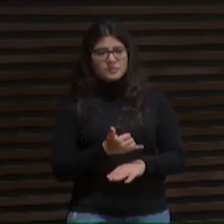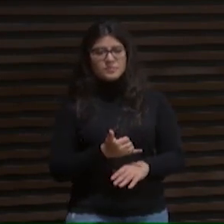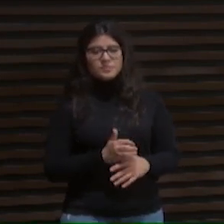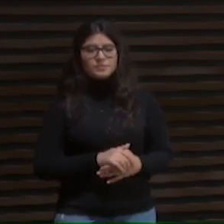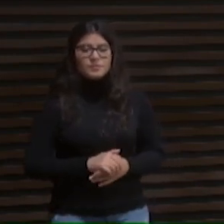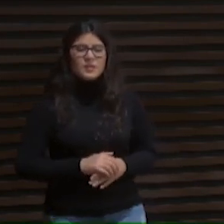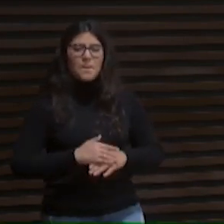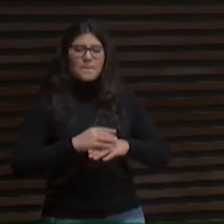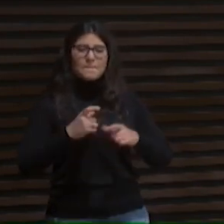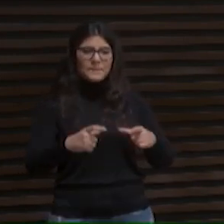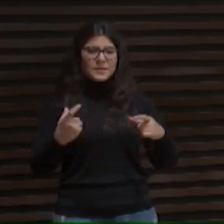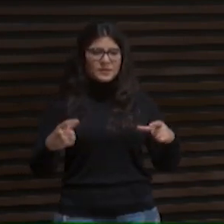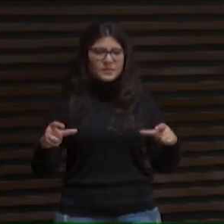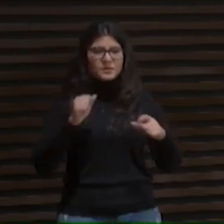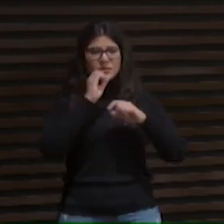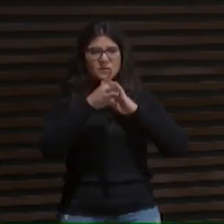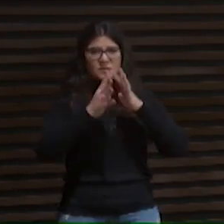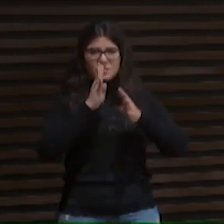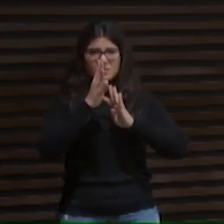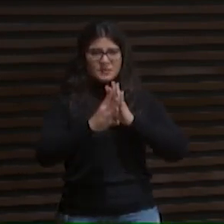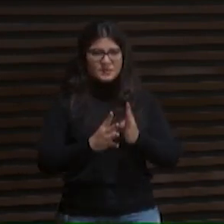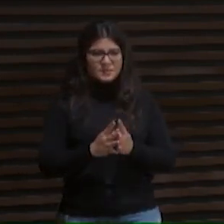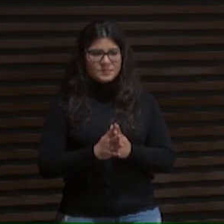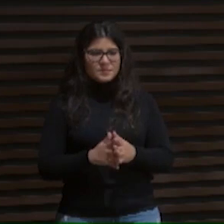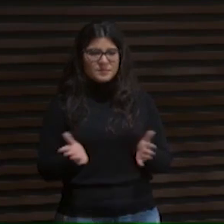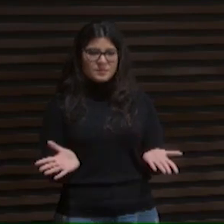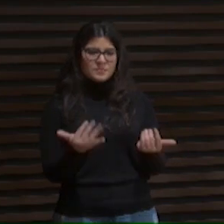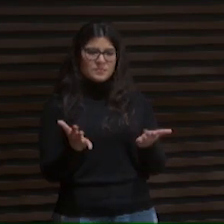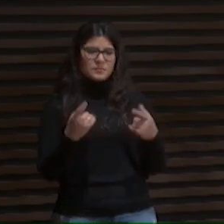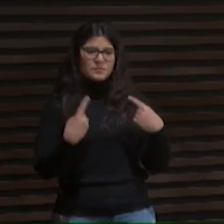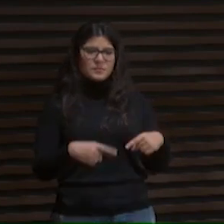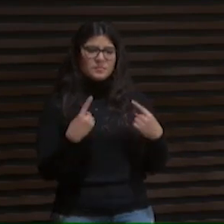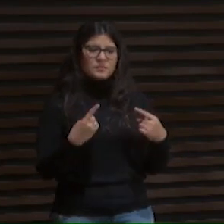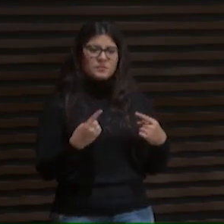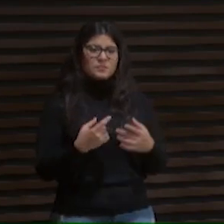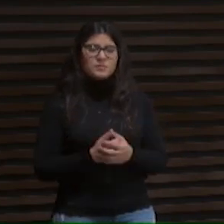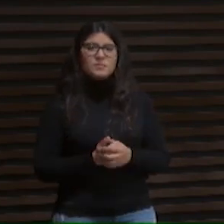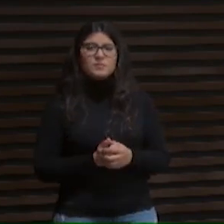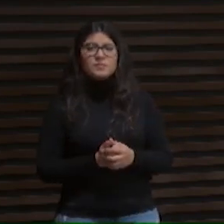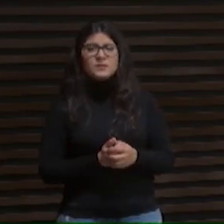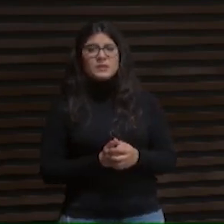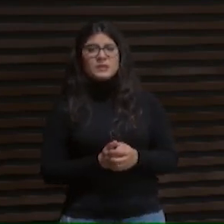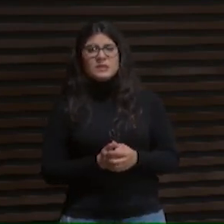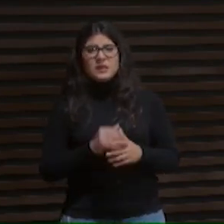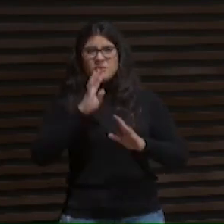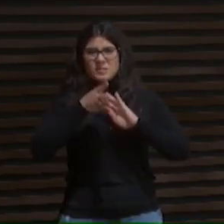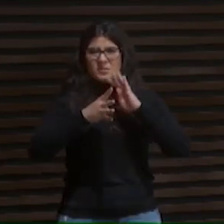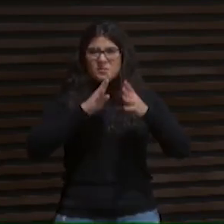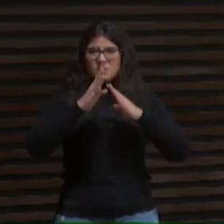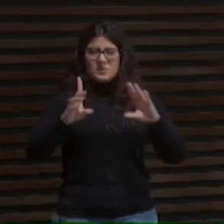maior dos agitadores da seita dos nazarenos, e, numa sucessão de acusações e defesas,